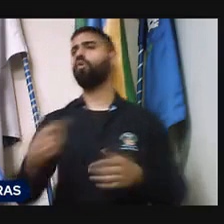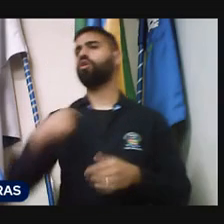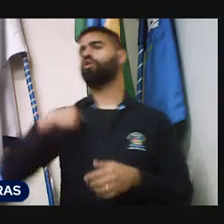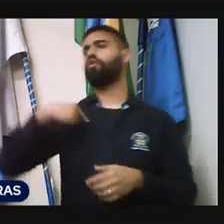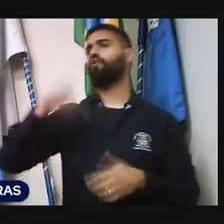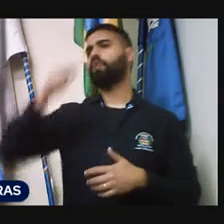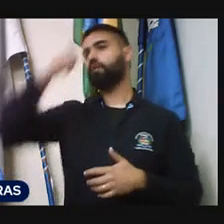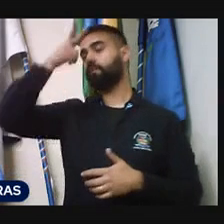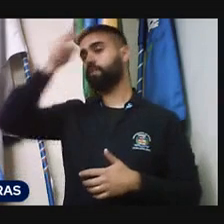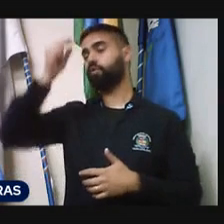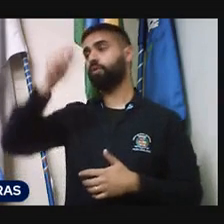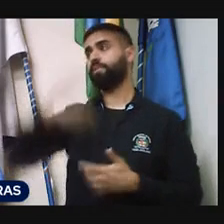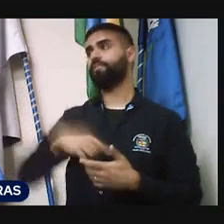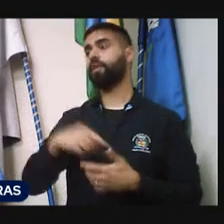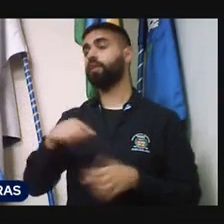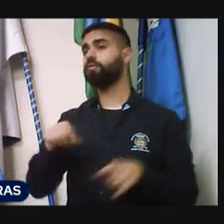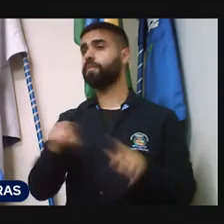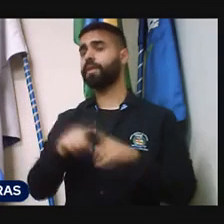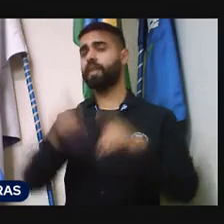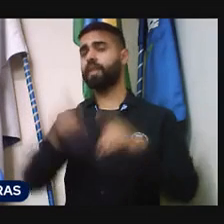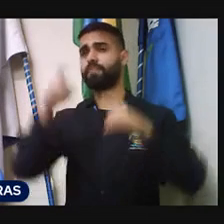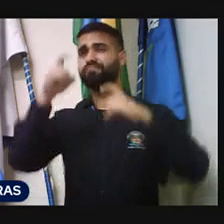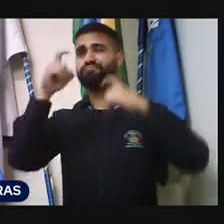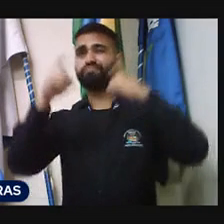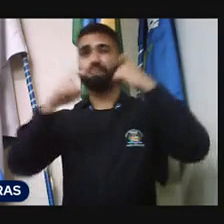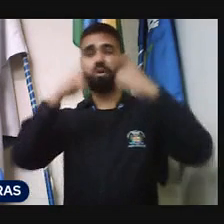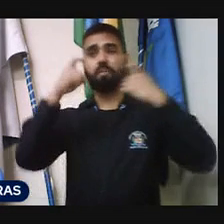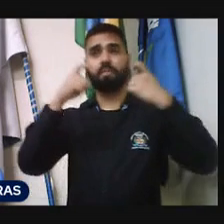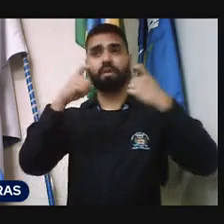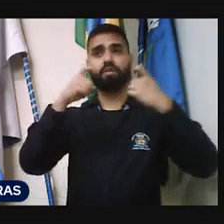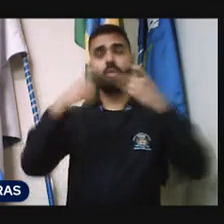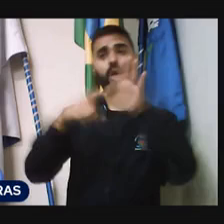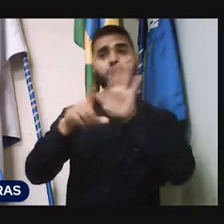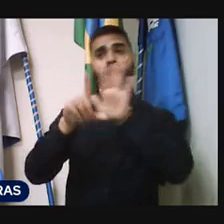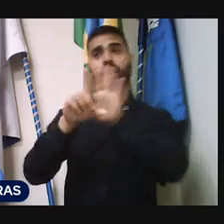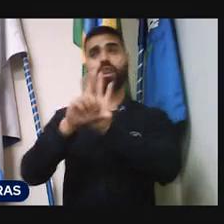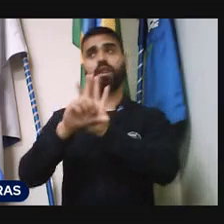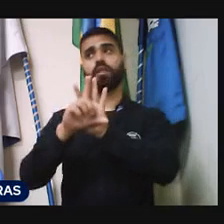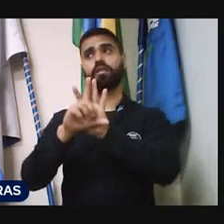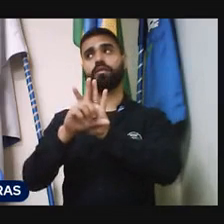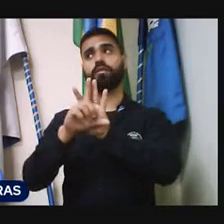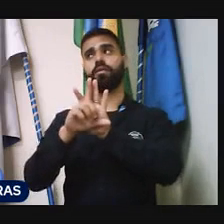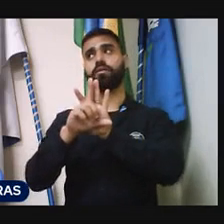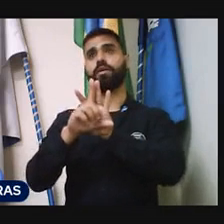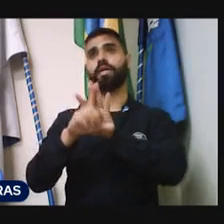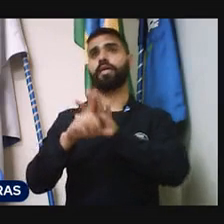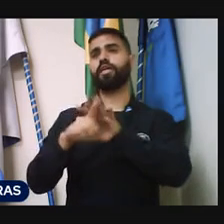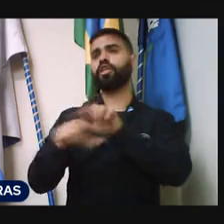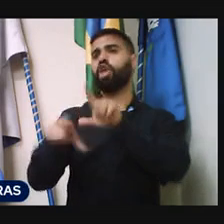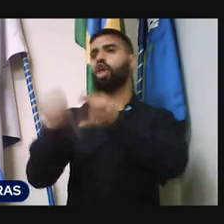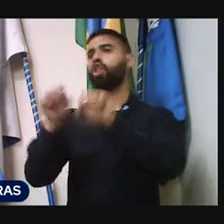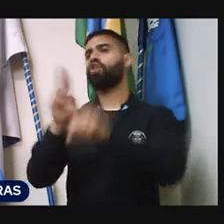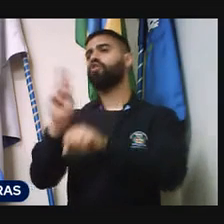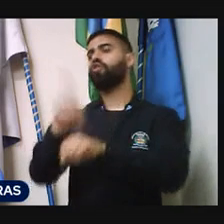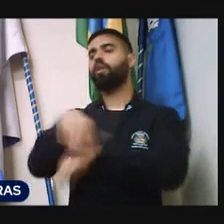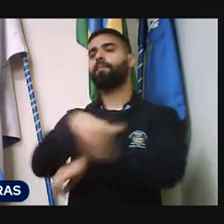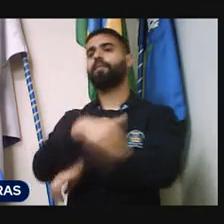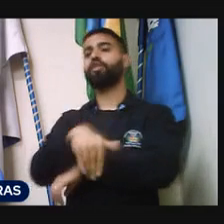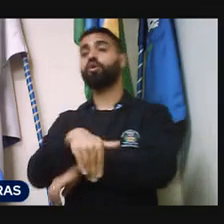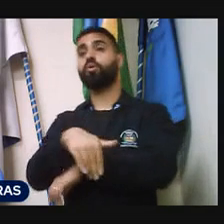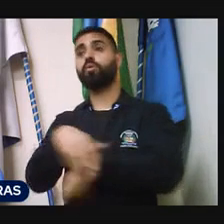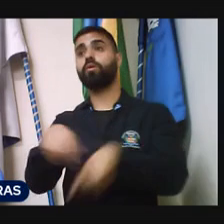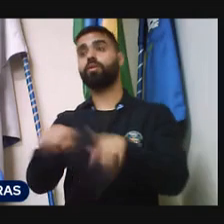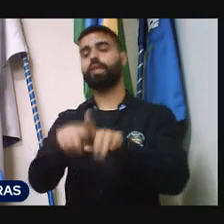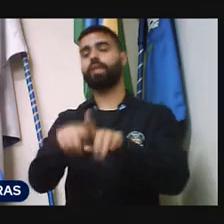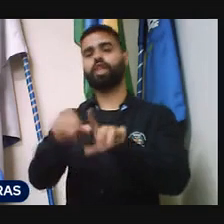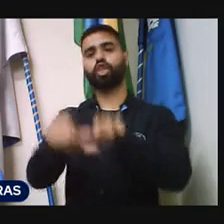hoje e eles são muito preocupado com as nossas leis dando denominação a nome do jogador público